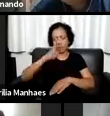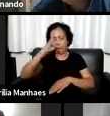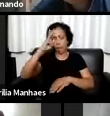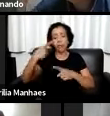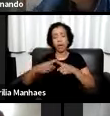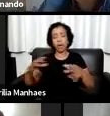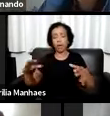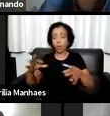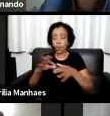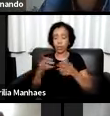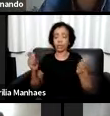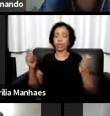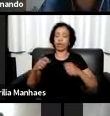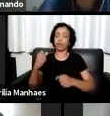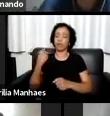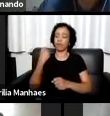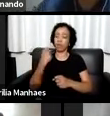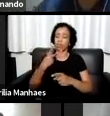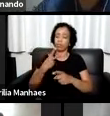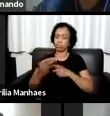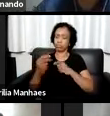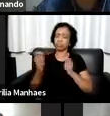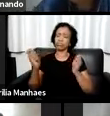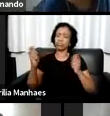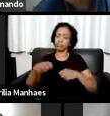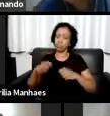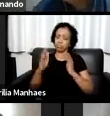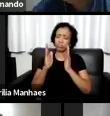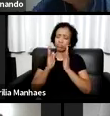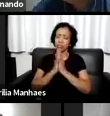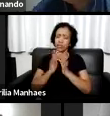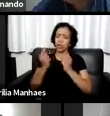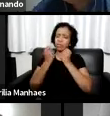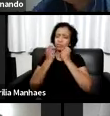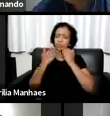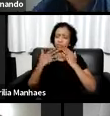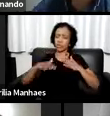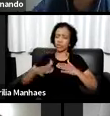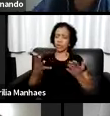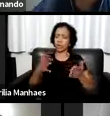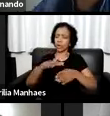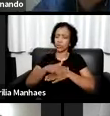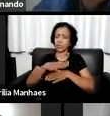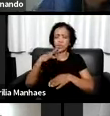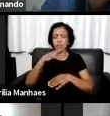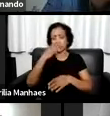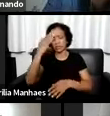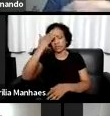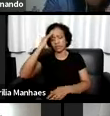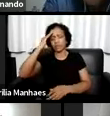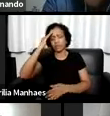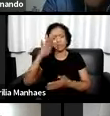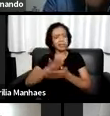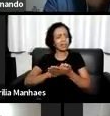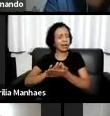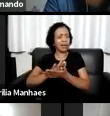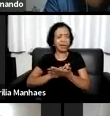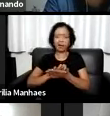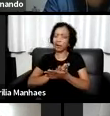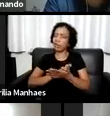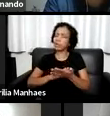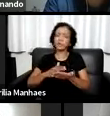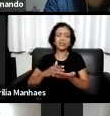fortes. Obrigado, Senhor, pelo privilégio de estarmos juntos nesta noite e reconhecer que nada podemos fazer sem